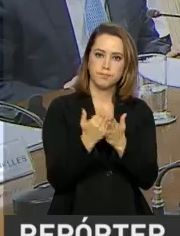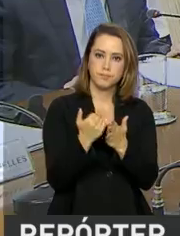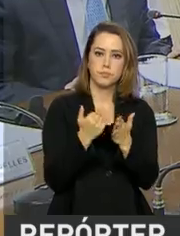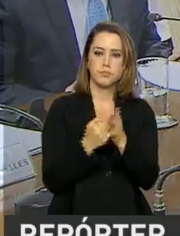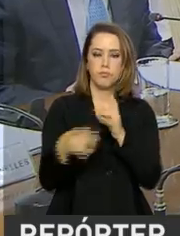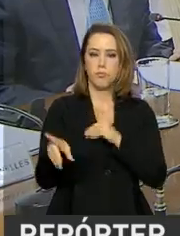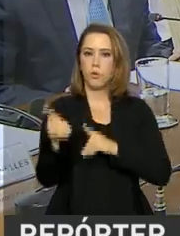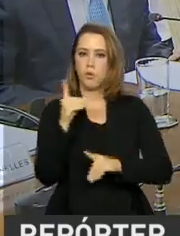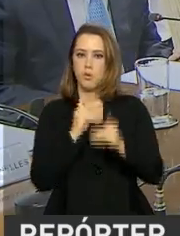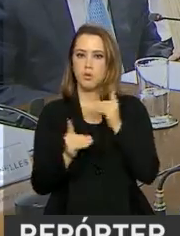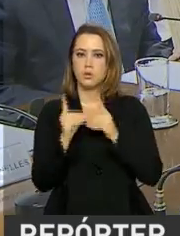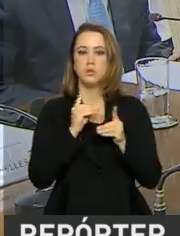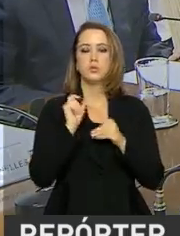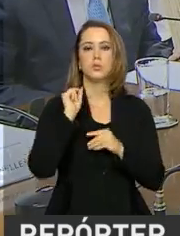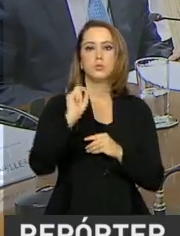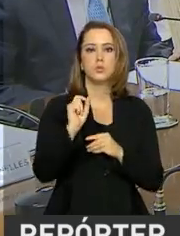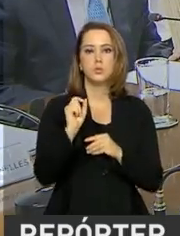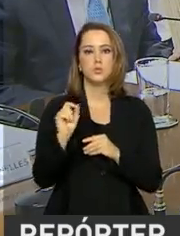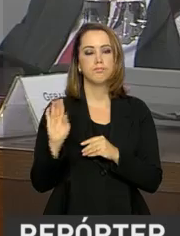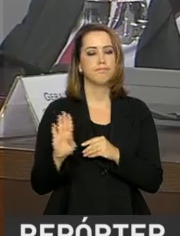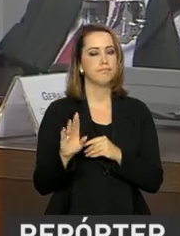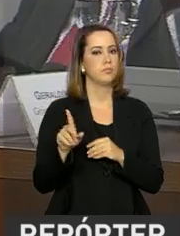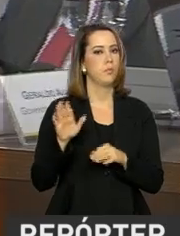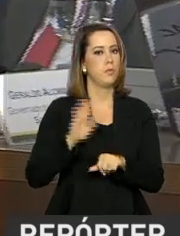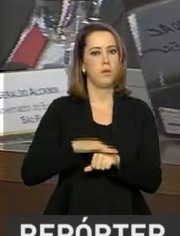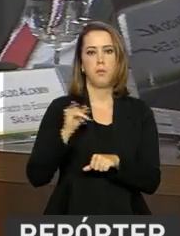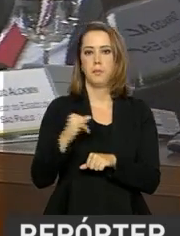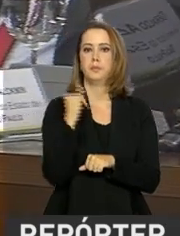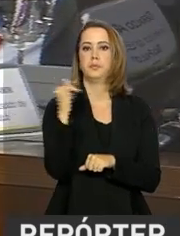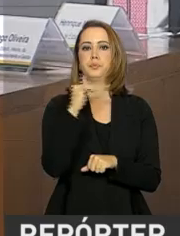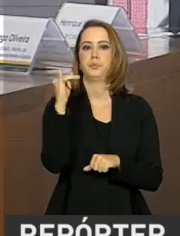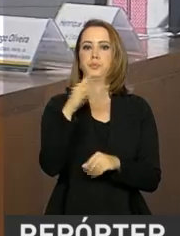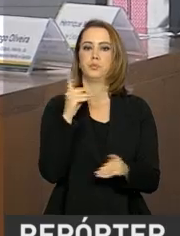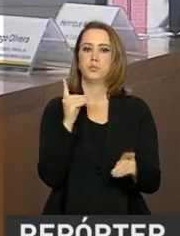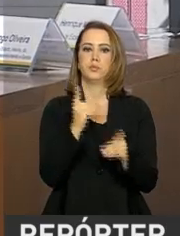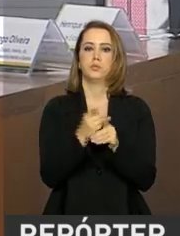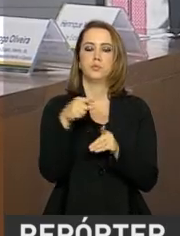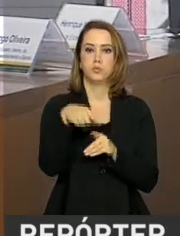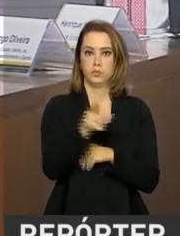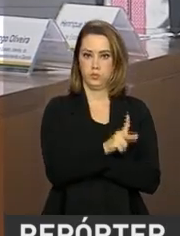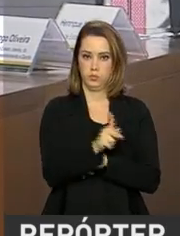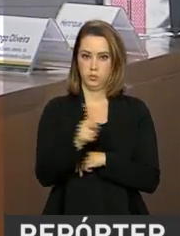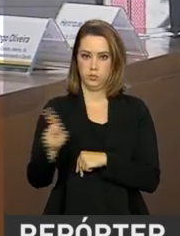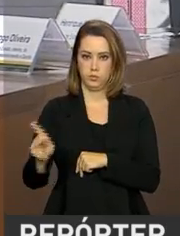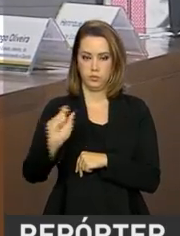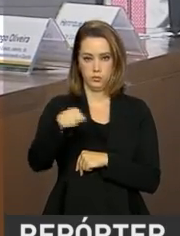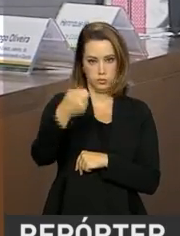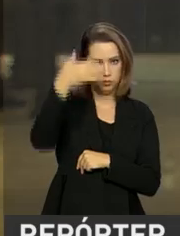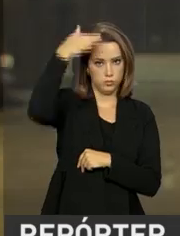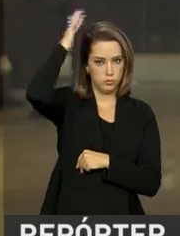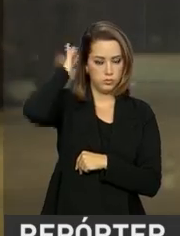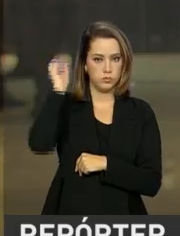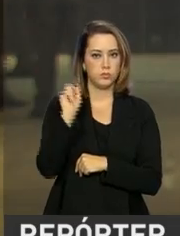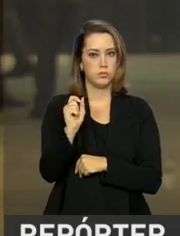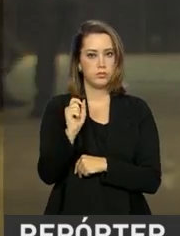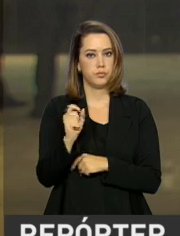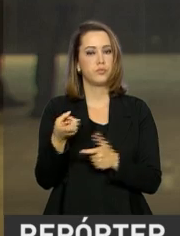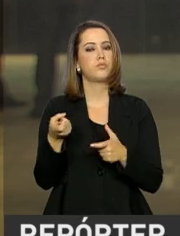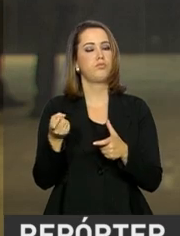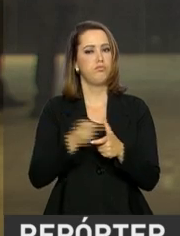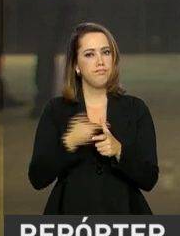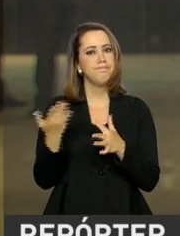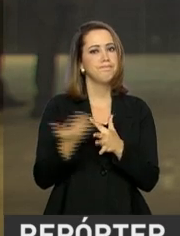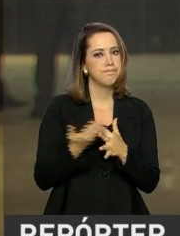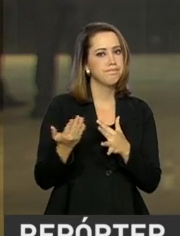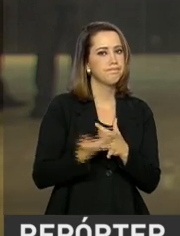discussão para o principal compromisso do dia o debate de uma proposta com o presidente em exercício Michel Temer a renegociação da